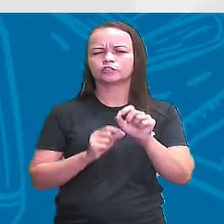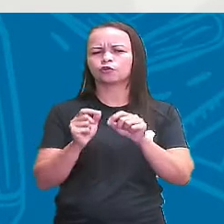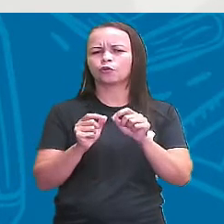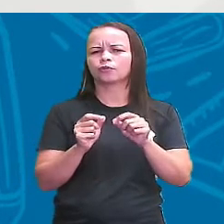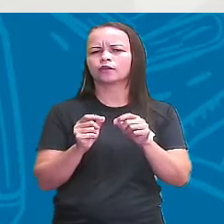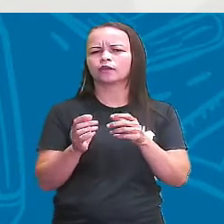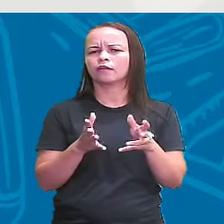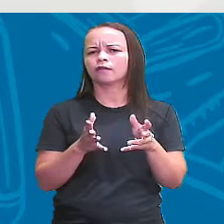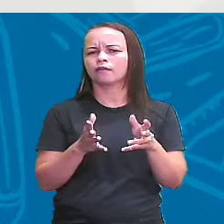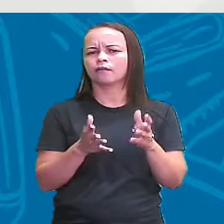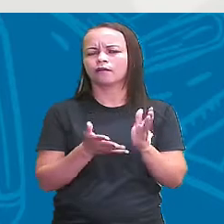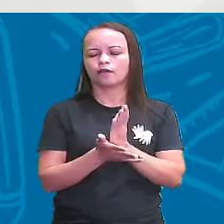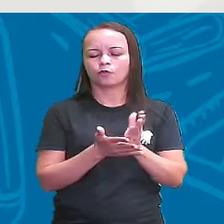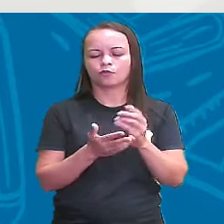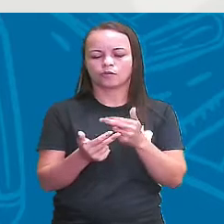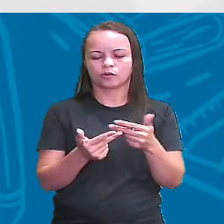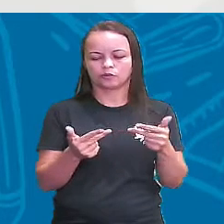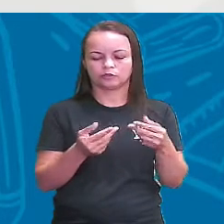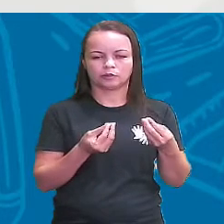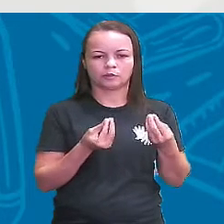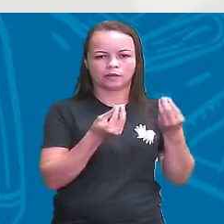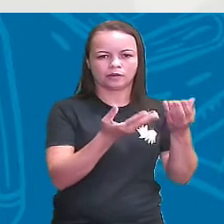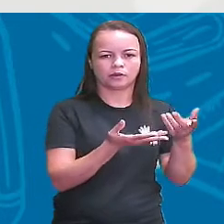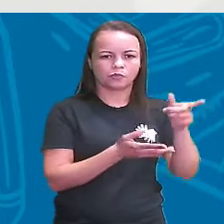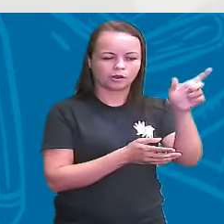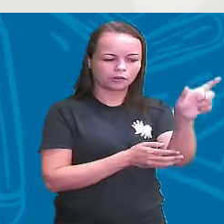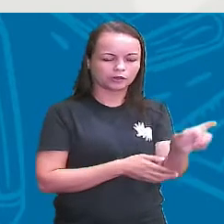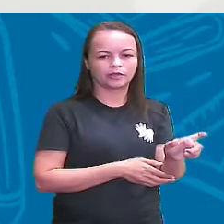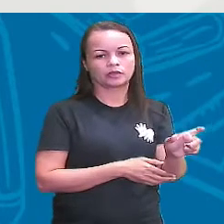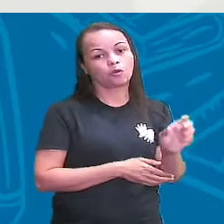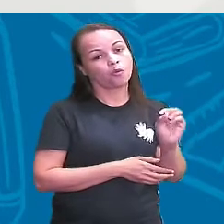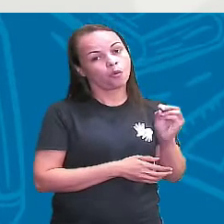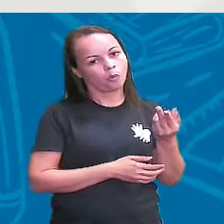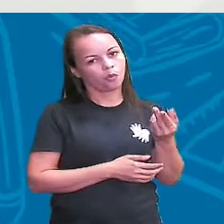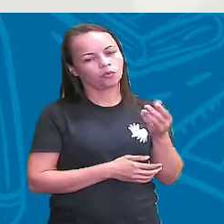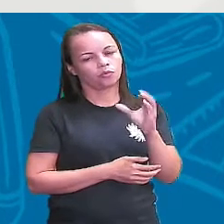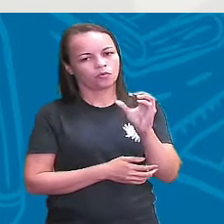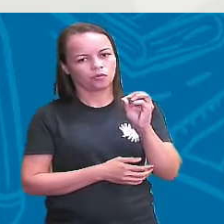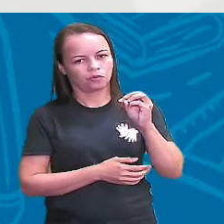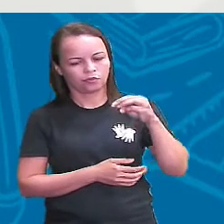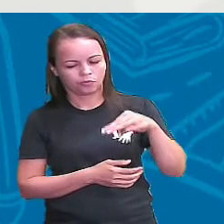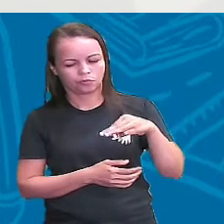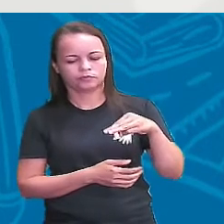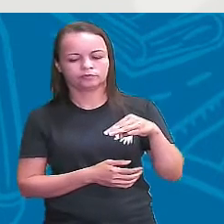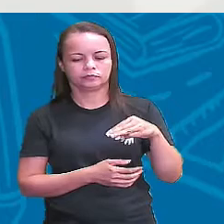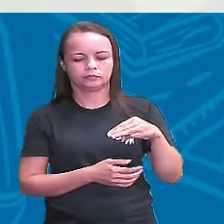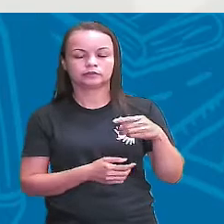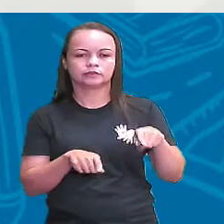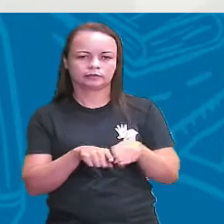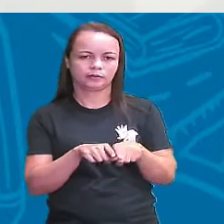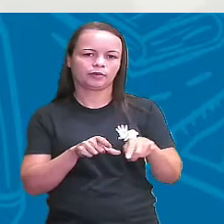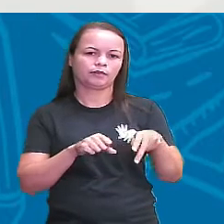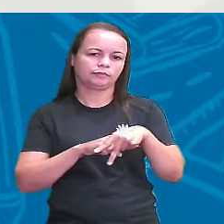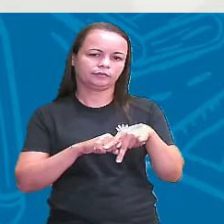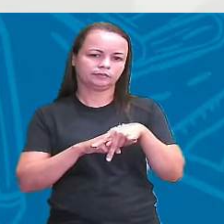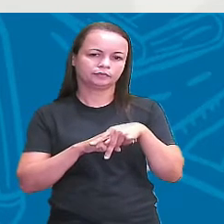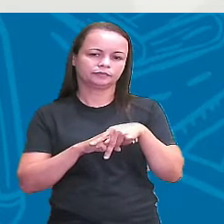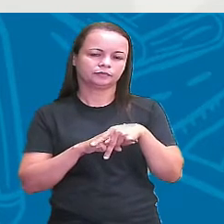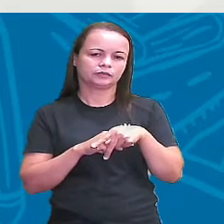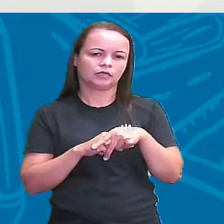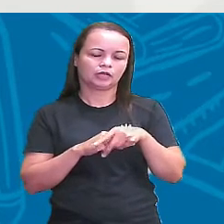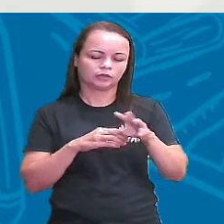alguma coisa para alguém ou com alguém. Esse com também é uma preposição, tá? E aí a gente